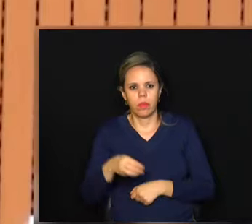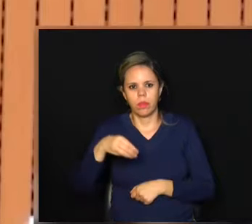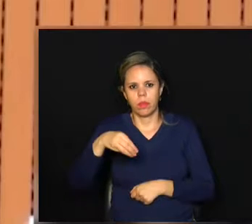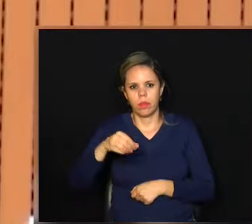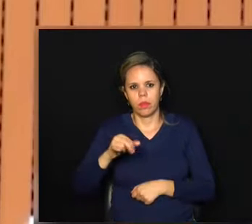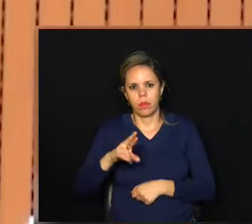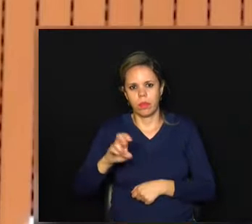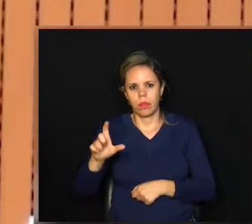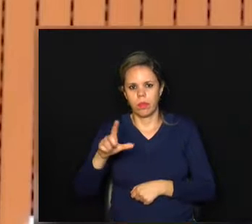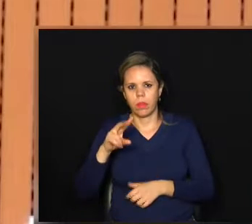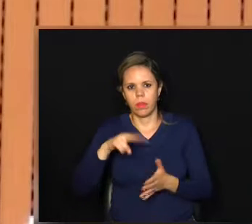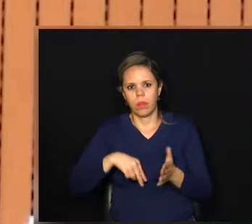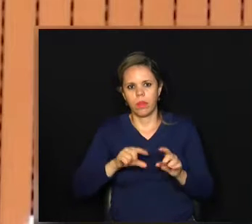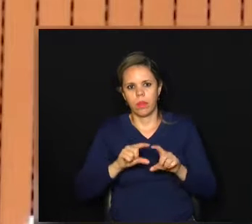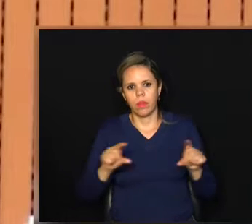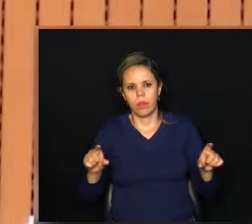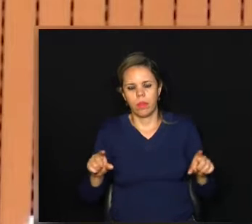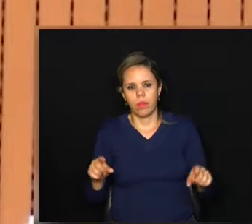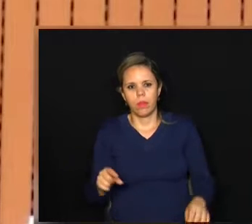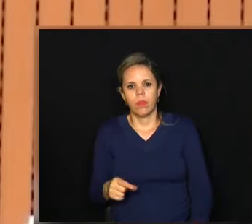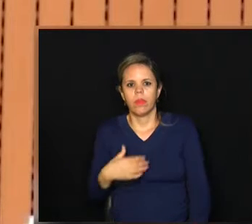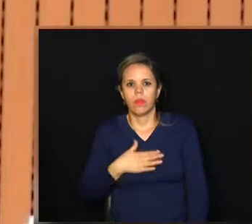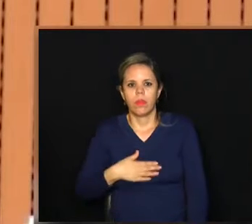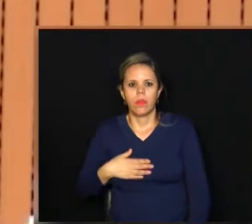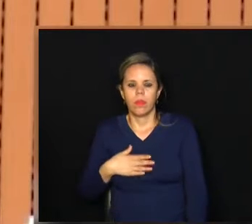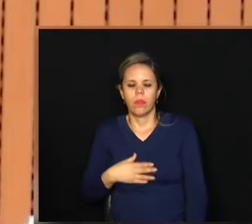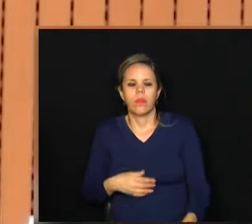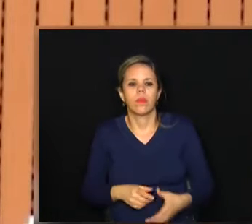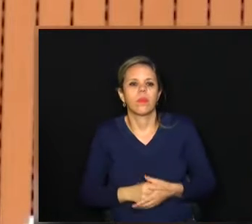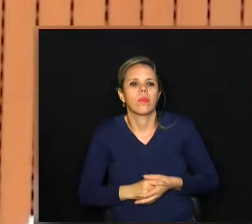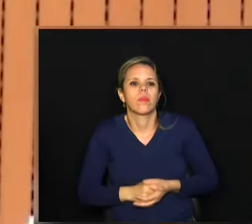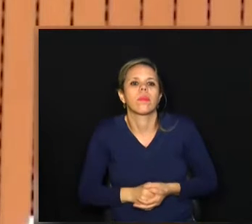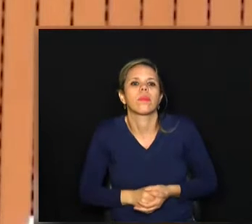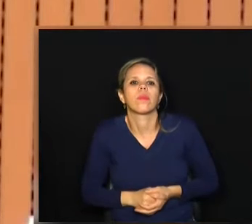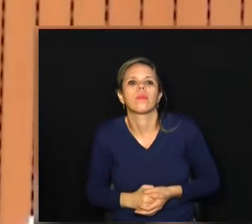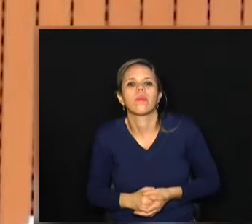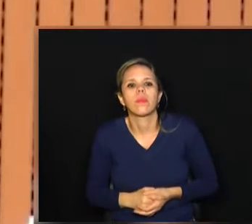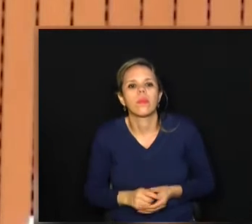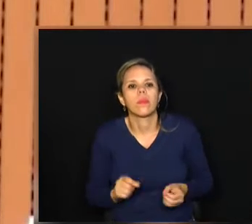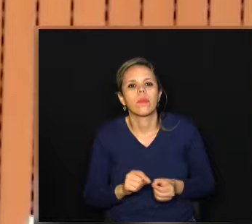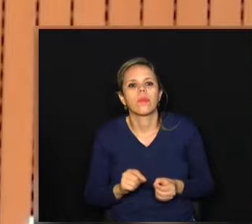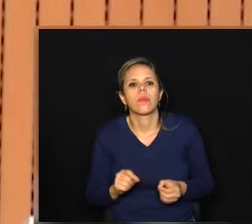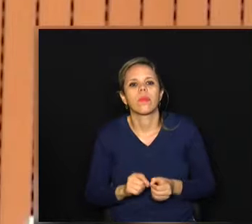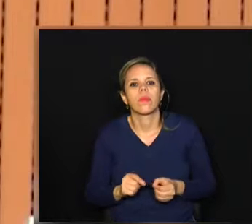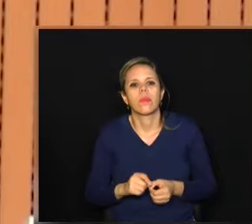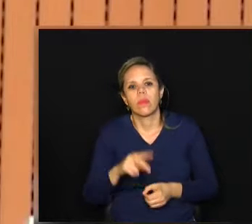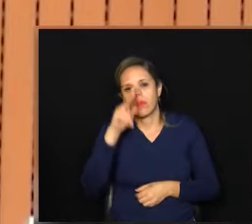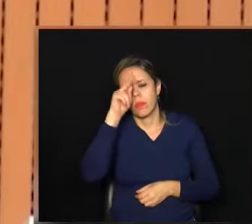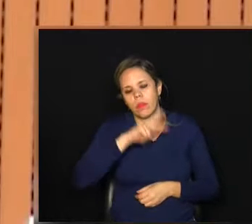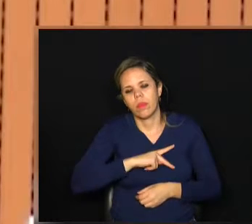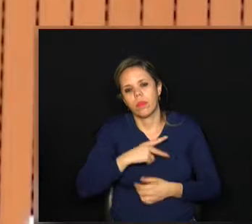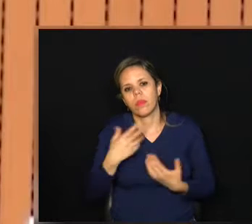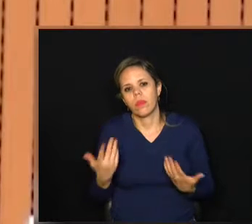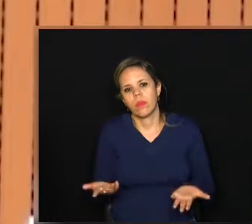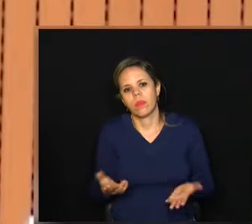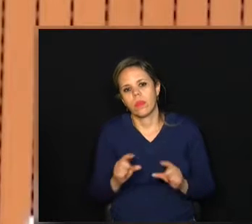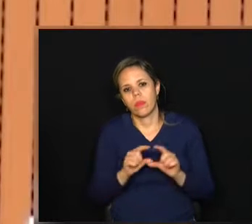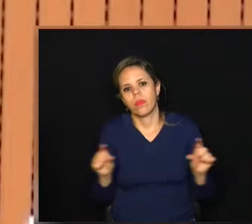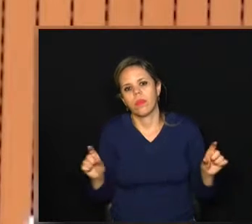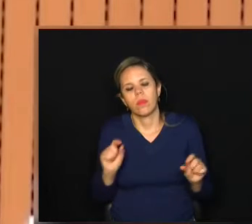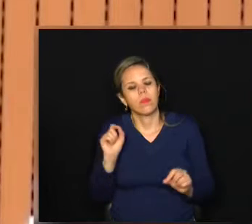uma frase de Audre Lorde que ela tanto gostava e que fazia para si, né? essa